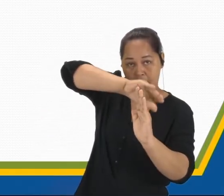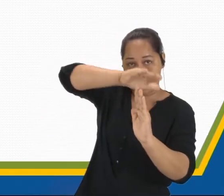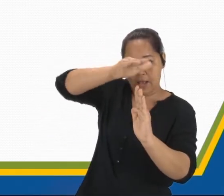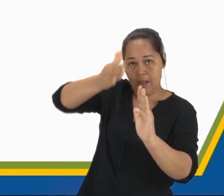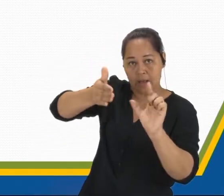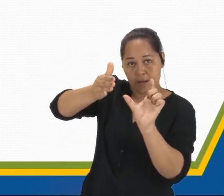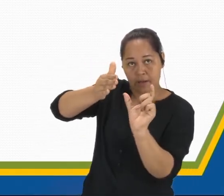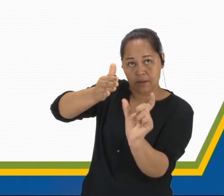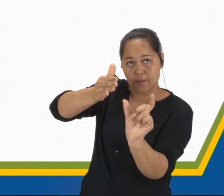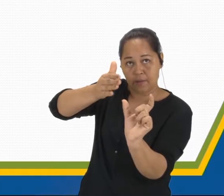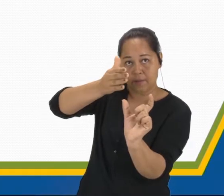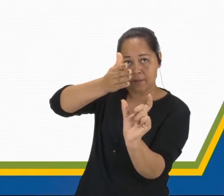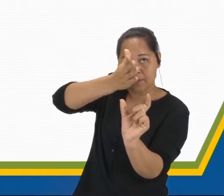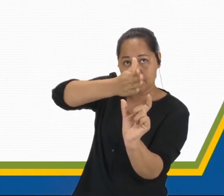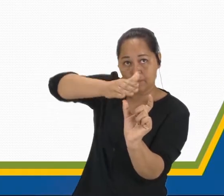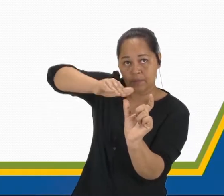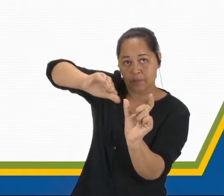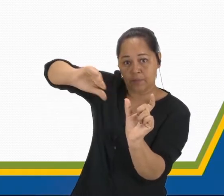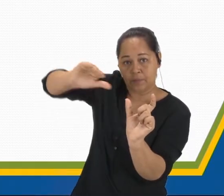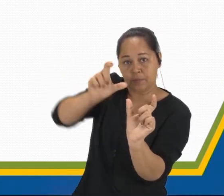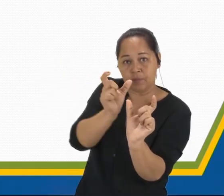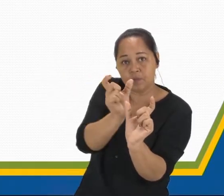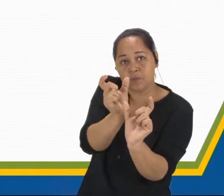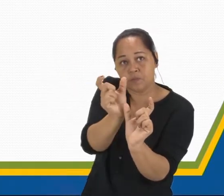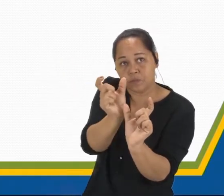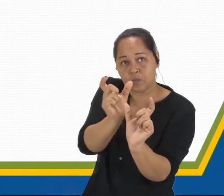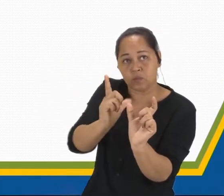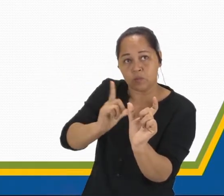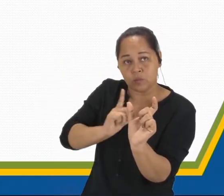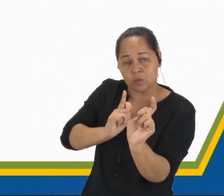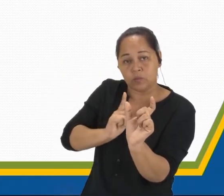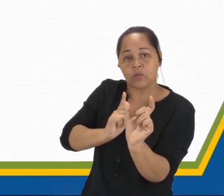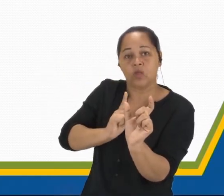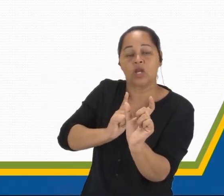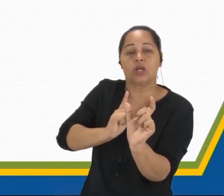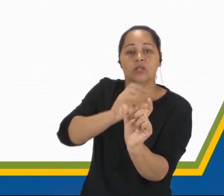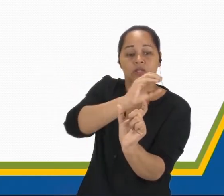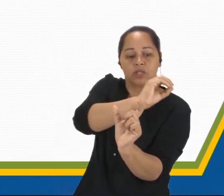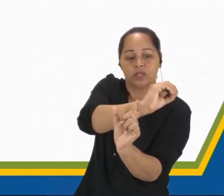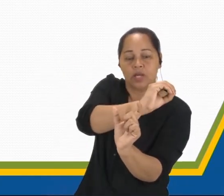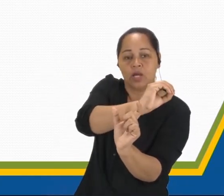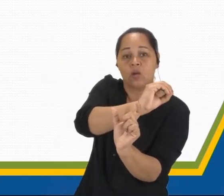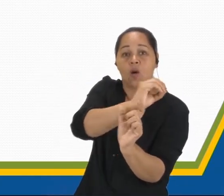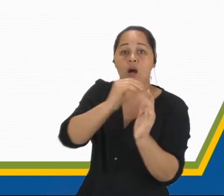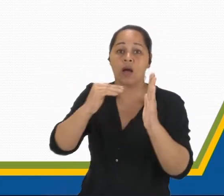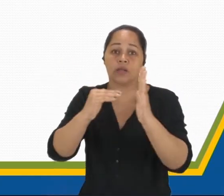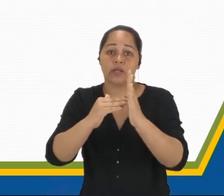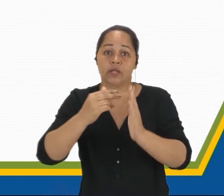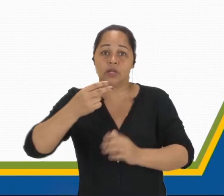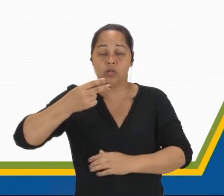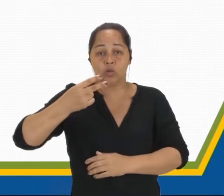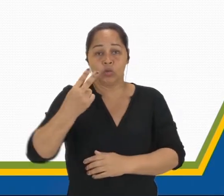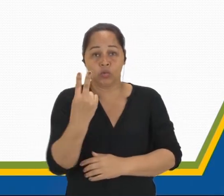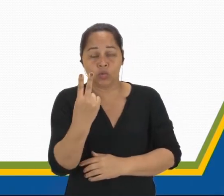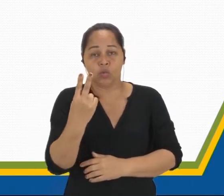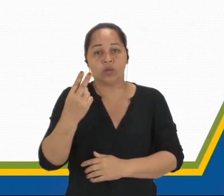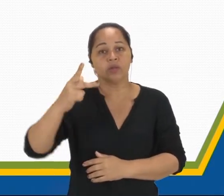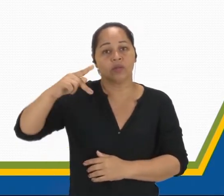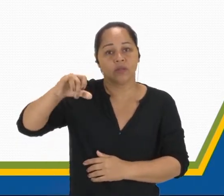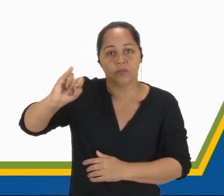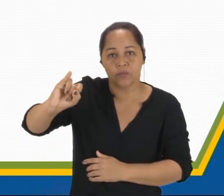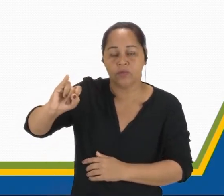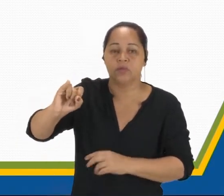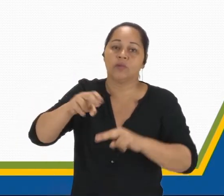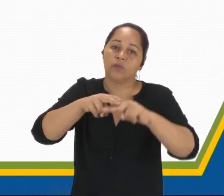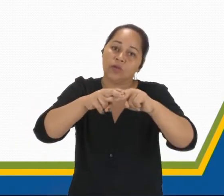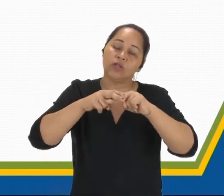que vai de 0 a 2π, tá? Os valores do ciclo, ela vai ter esse comportamento. Por isso que é chamada de periódica.